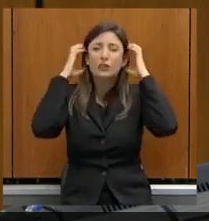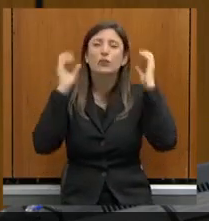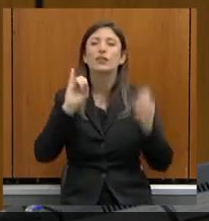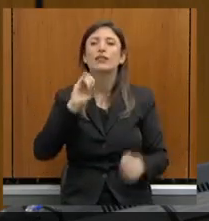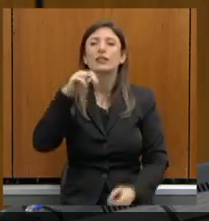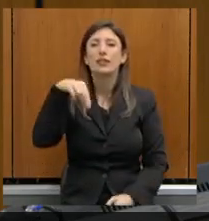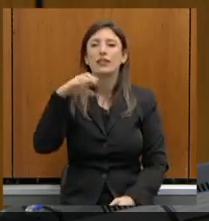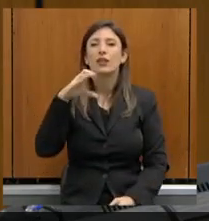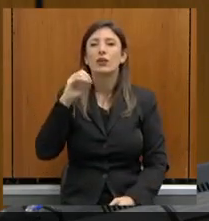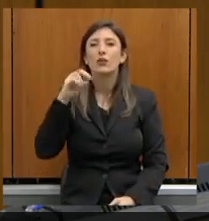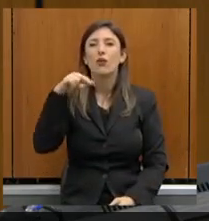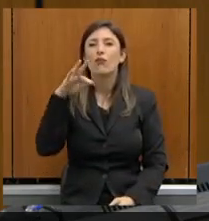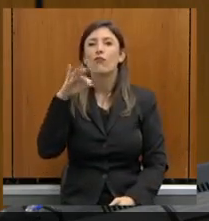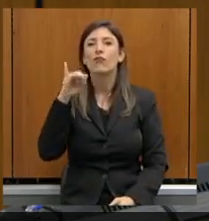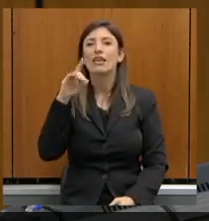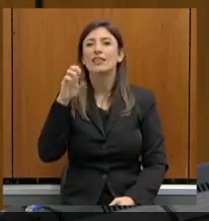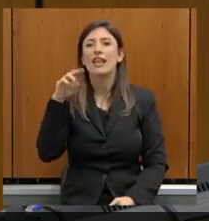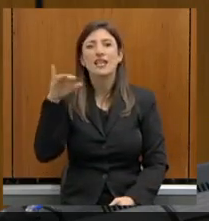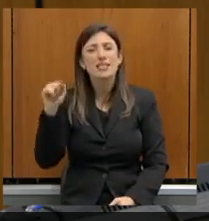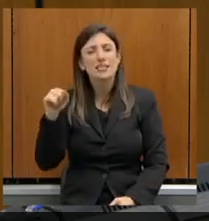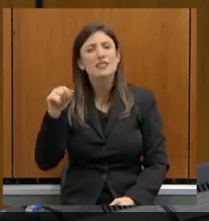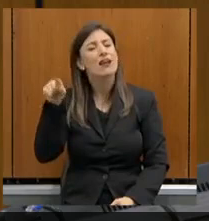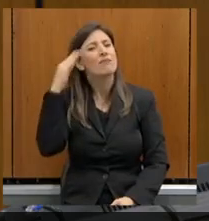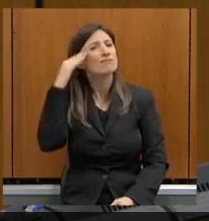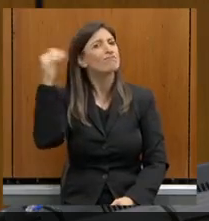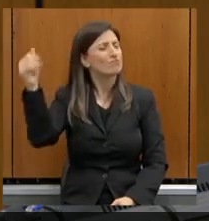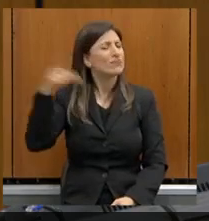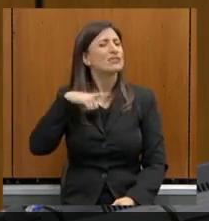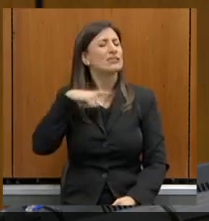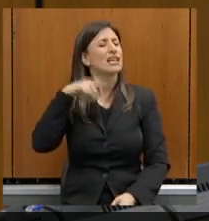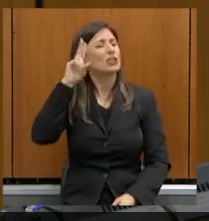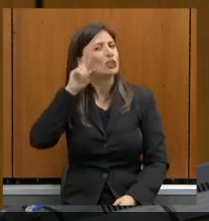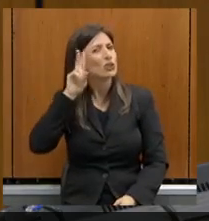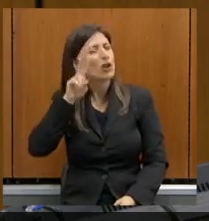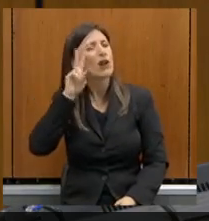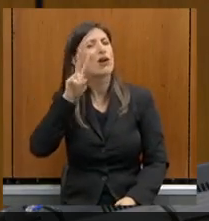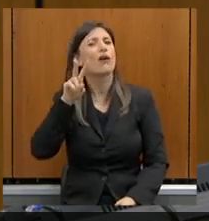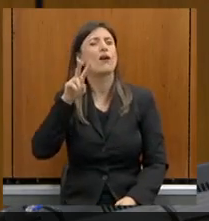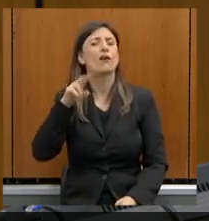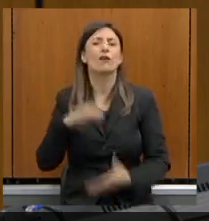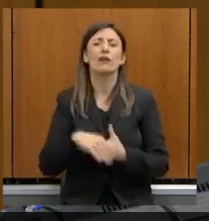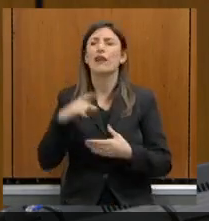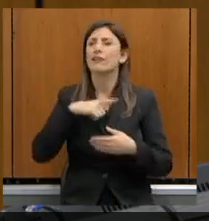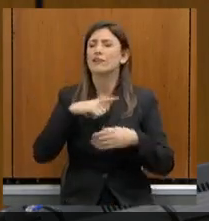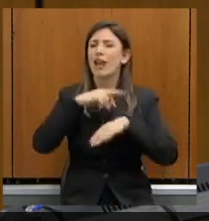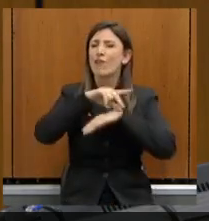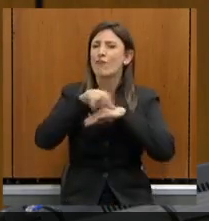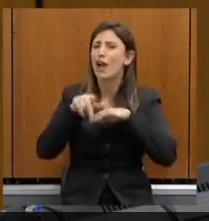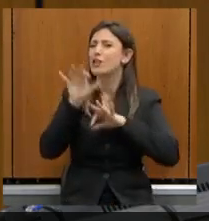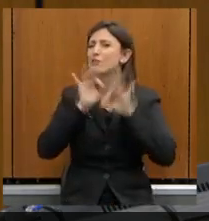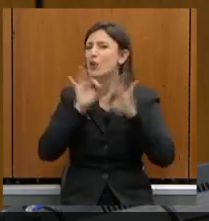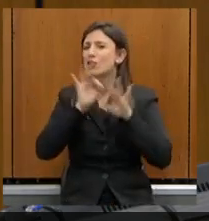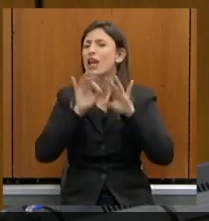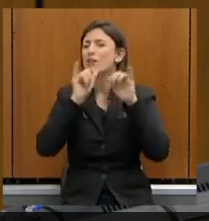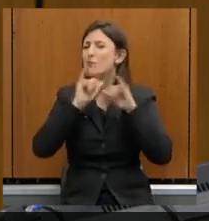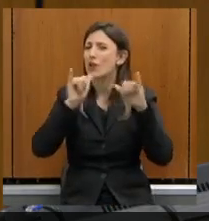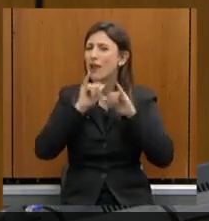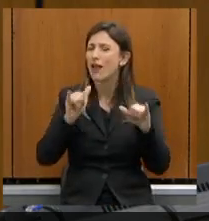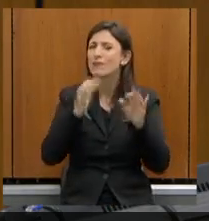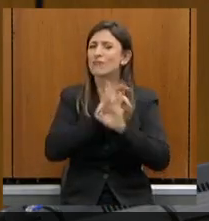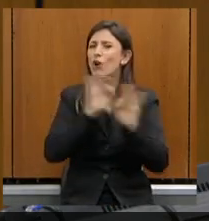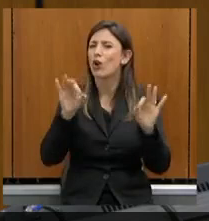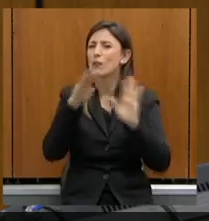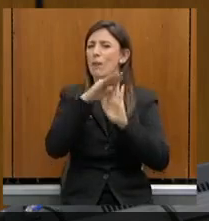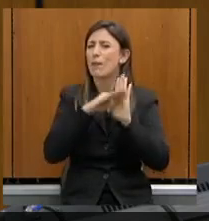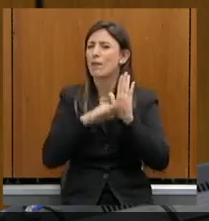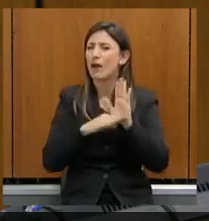tem a sua história e tem muitos programas que com certeza atenderiam